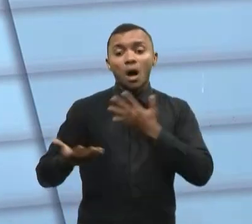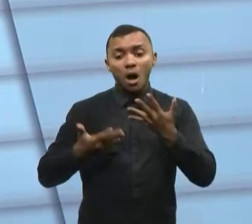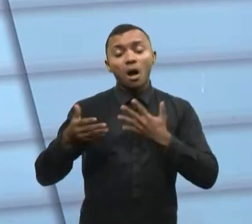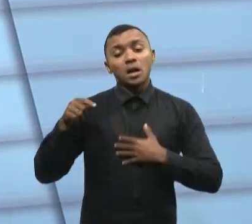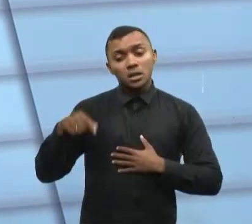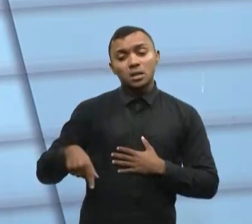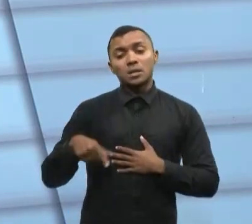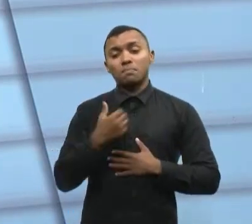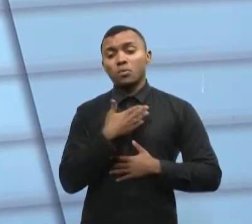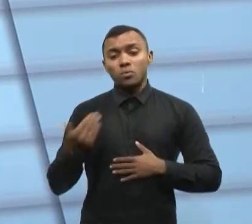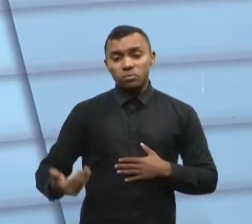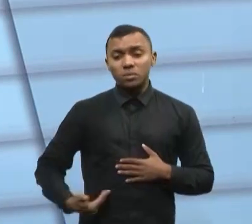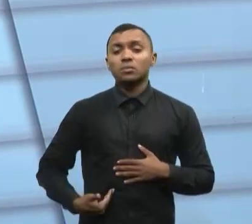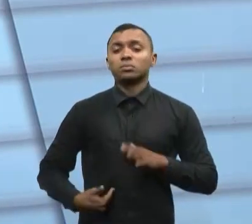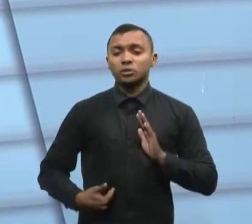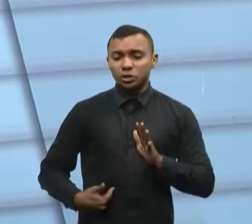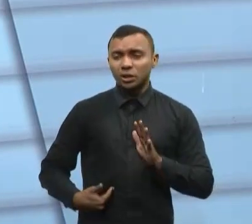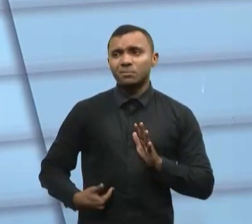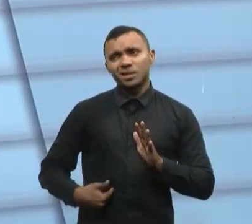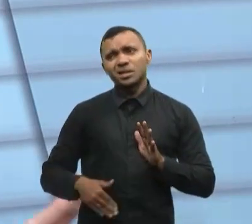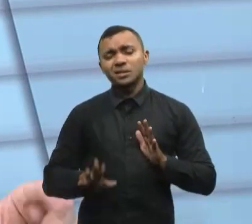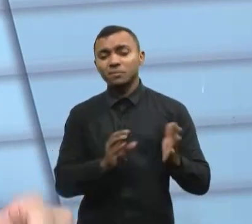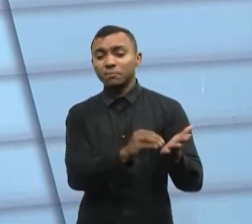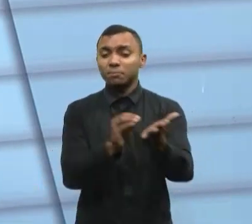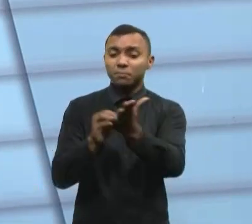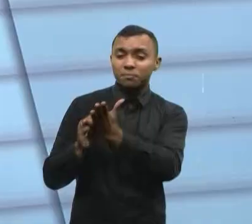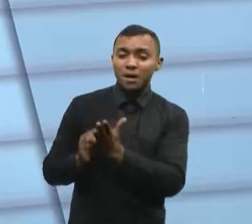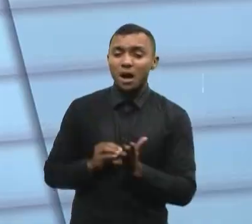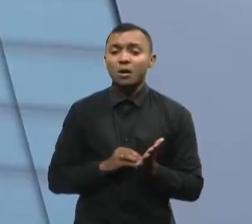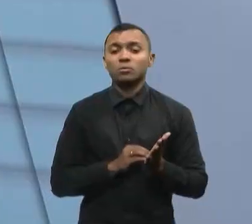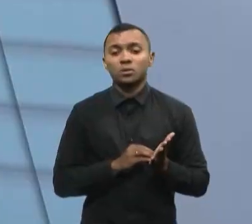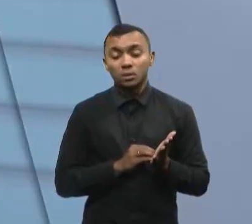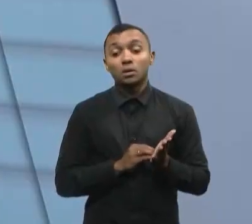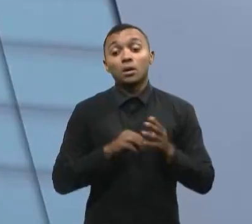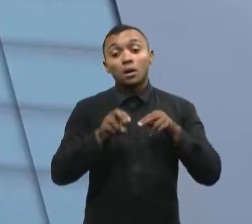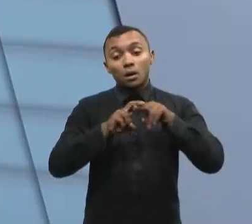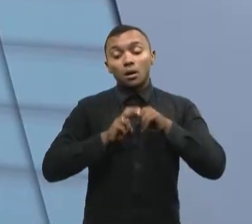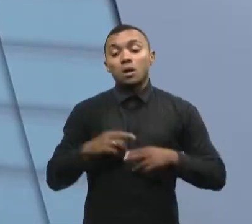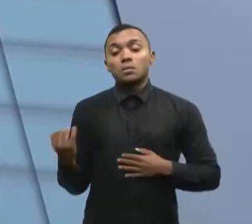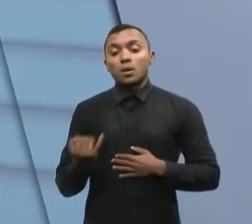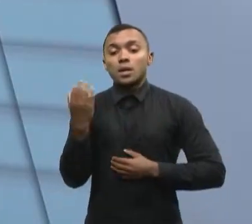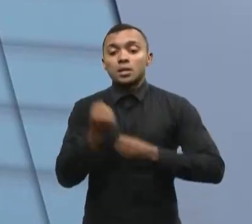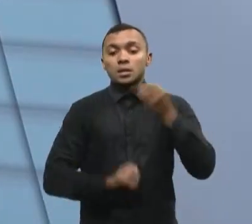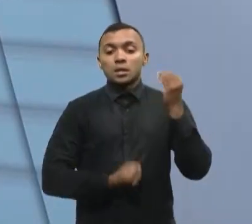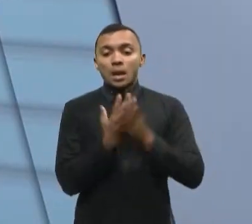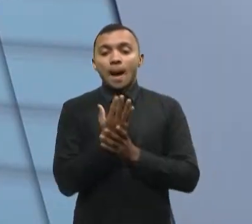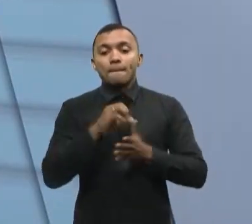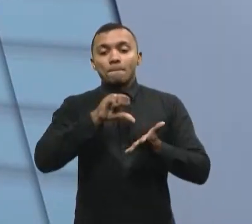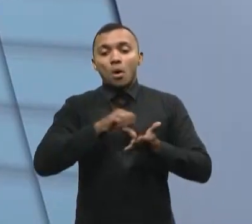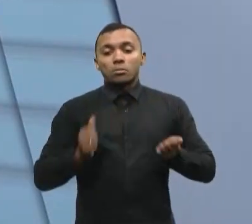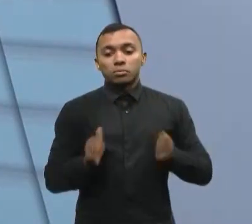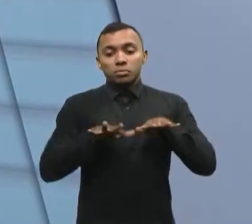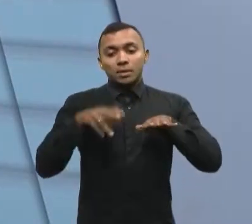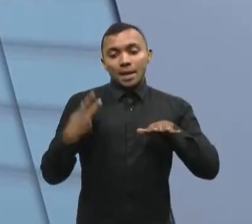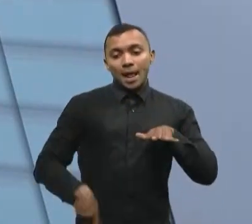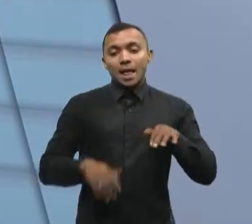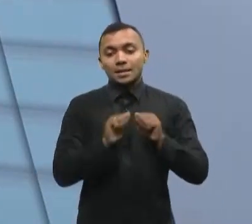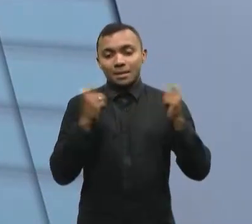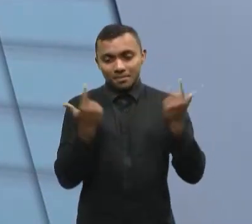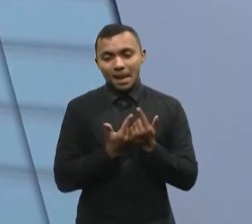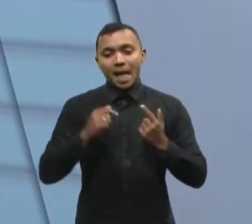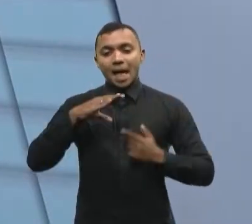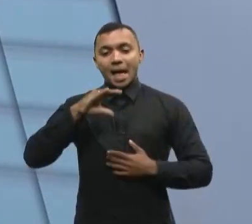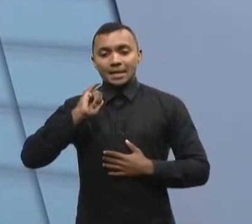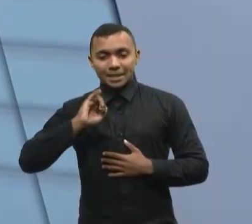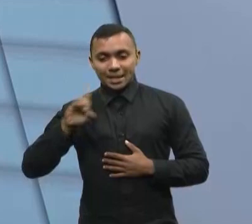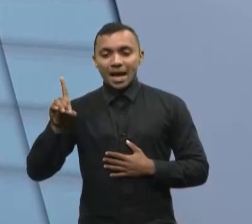demanda reprimida muito importante, né? E a gente sabe a importância do Centro Inclusivo de Atendimento e Desenvolvimento Infantil aqui da Assembleia, o Ciadi,